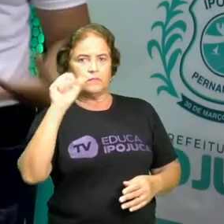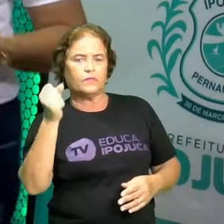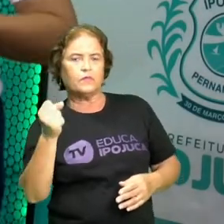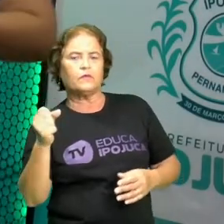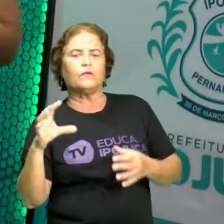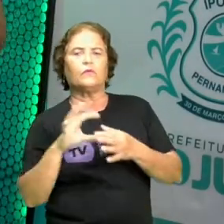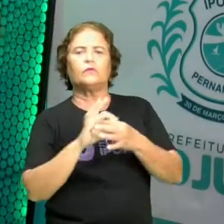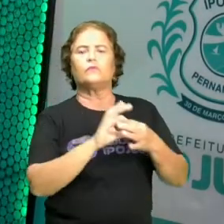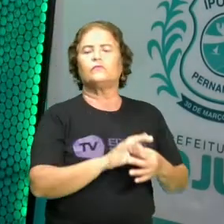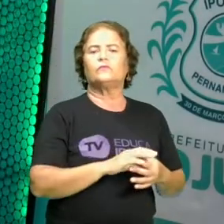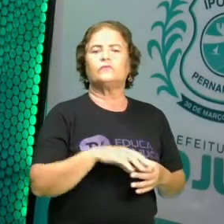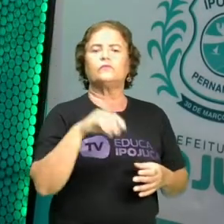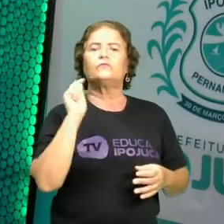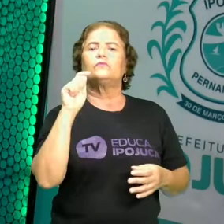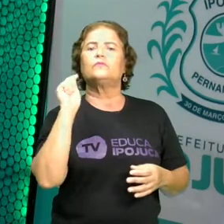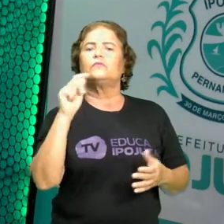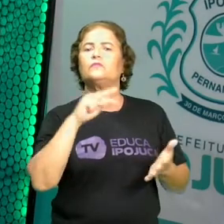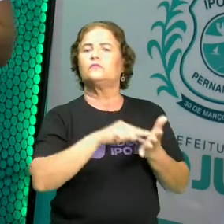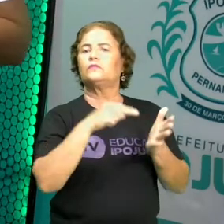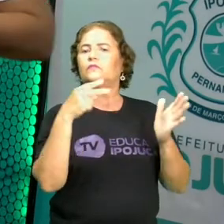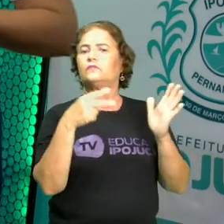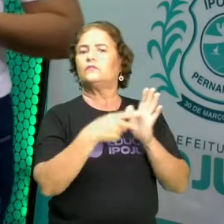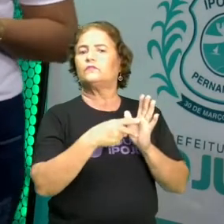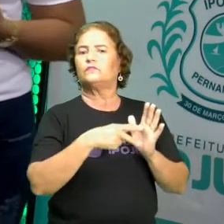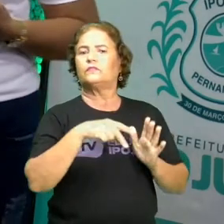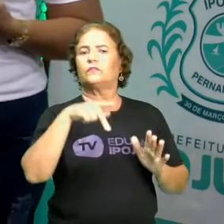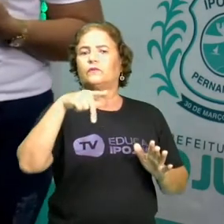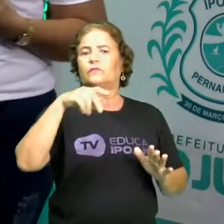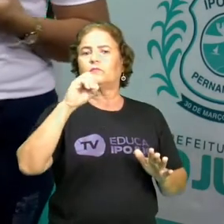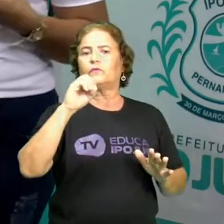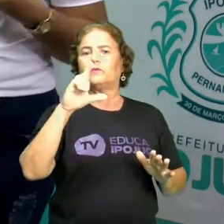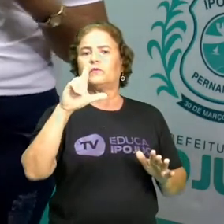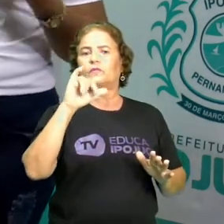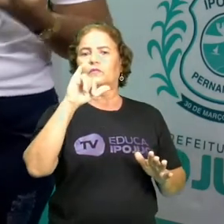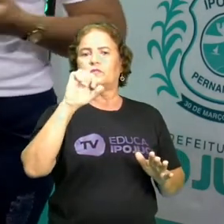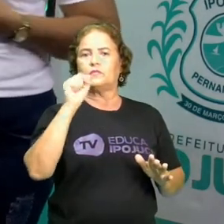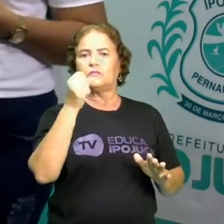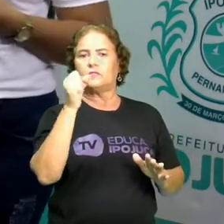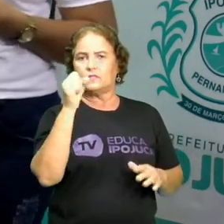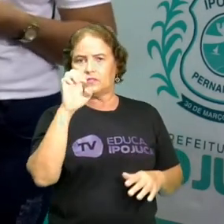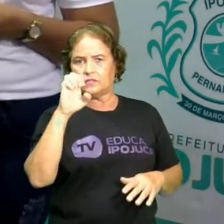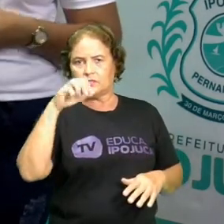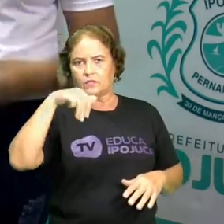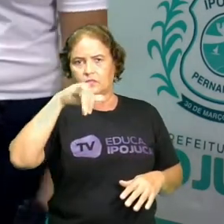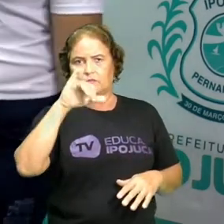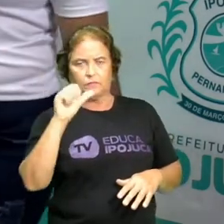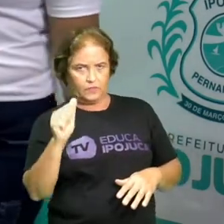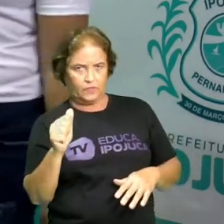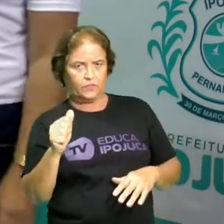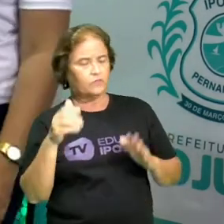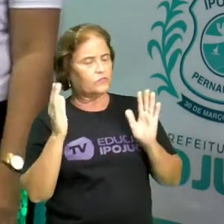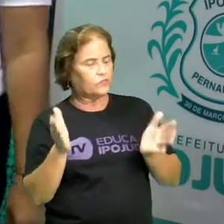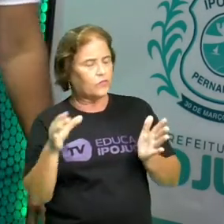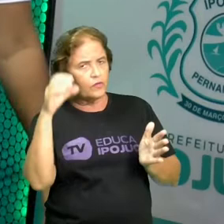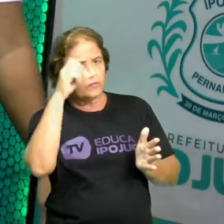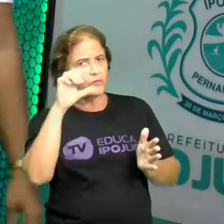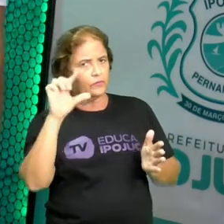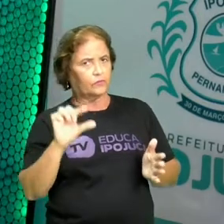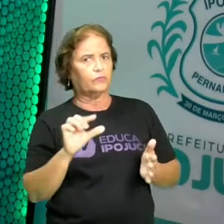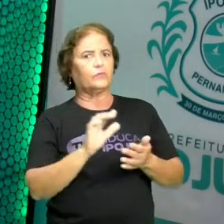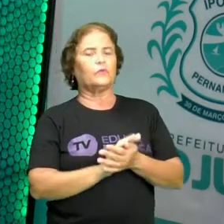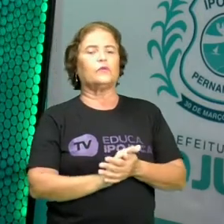O que é polissemia? A gente já estudou em algumas séries polissemia. Vamos aprender um pouquinho mais sobre isso? Aqui a tia colocou